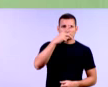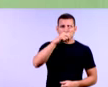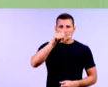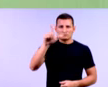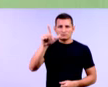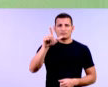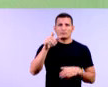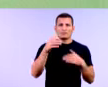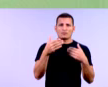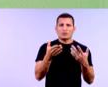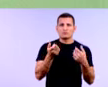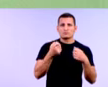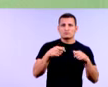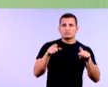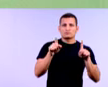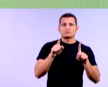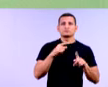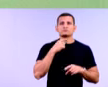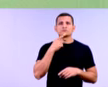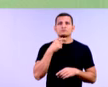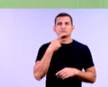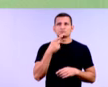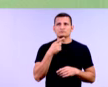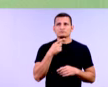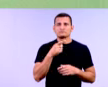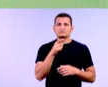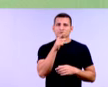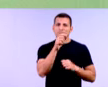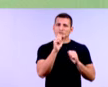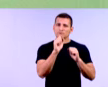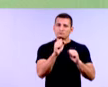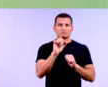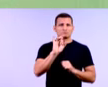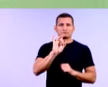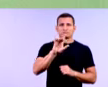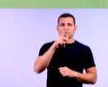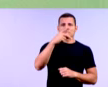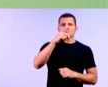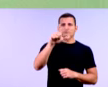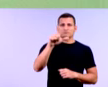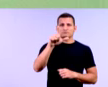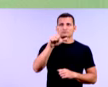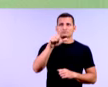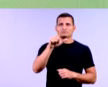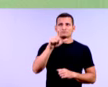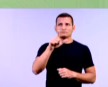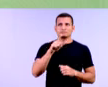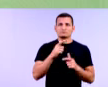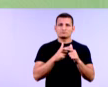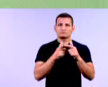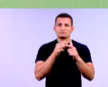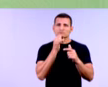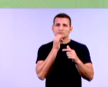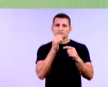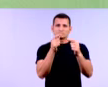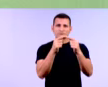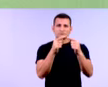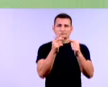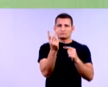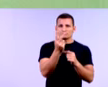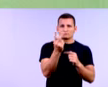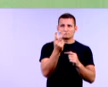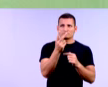não preciso ter dúvida. Isso aqui só pode ir para o plural. Porque se eu fosse concordar com os dois, eu utilizaria